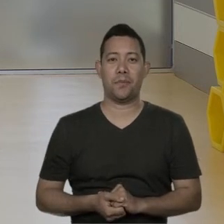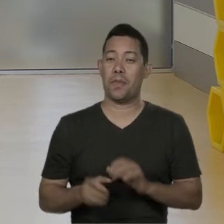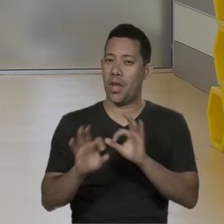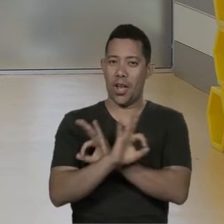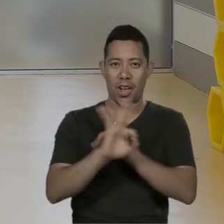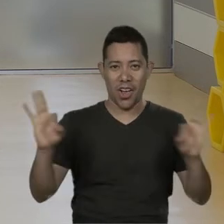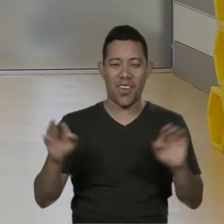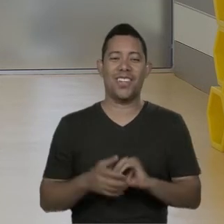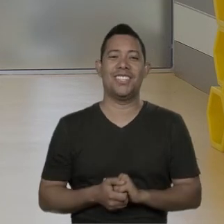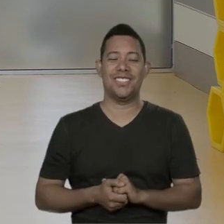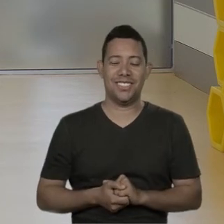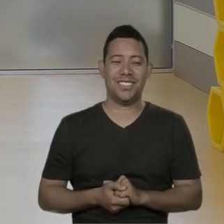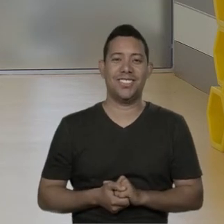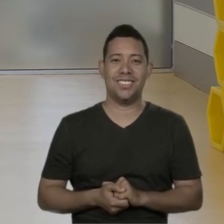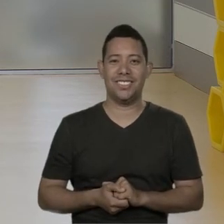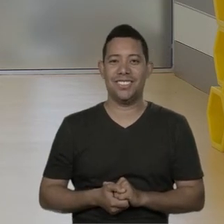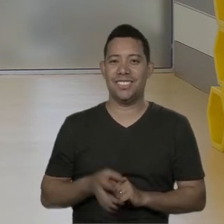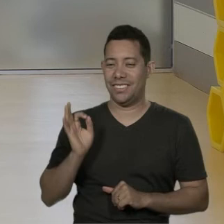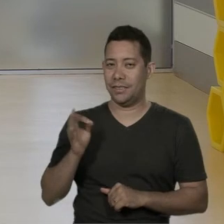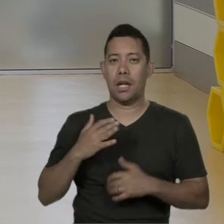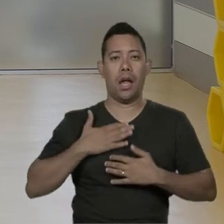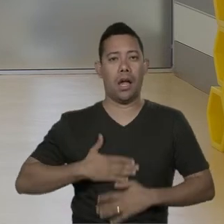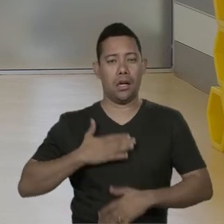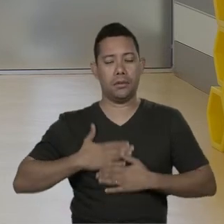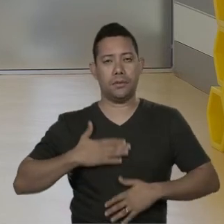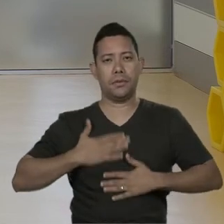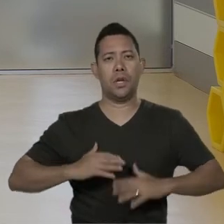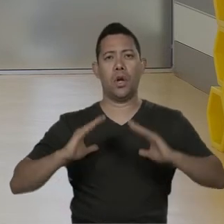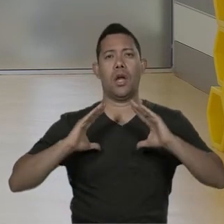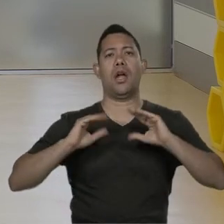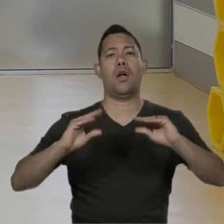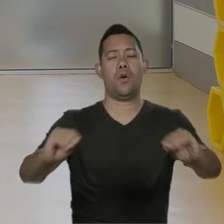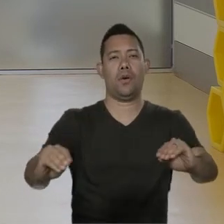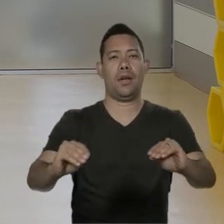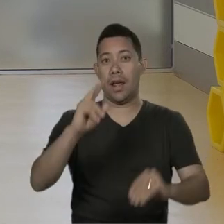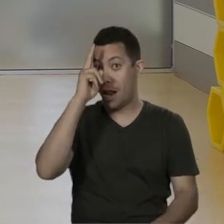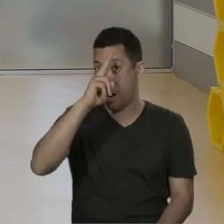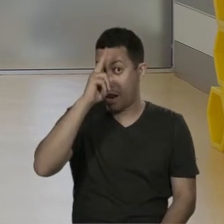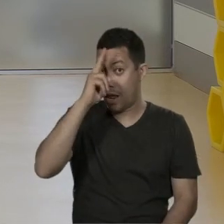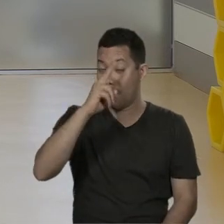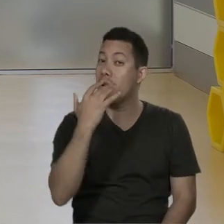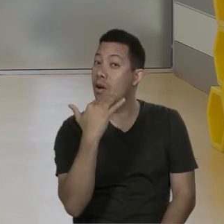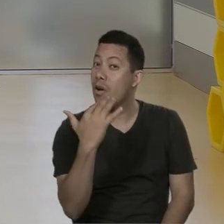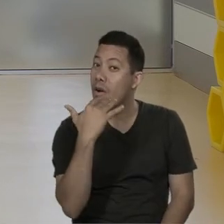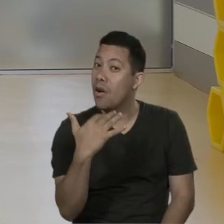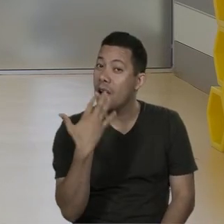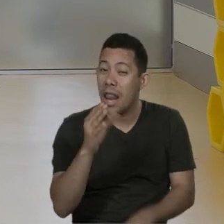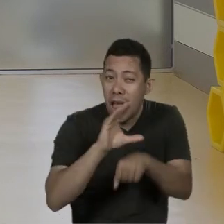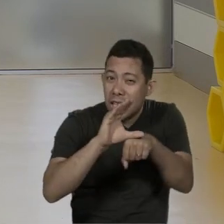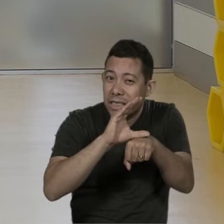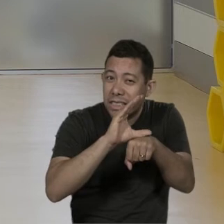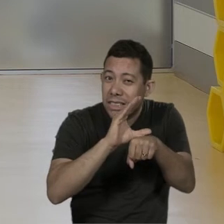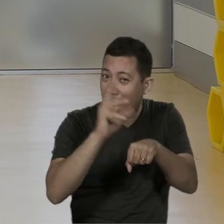Excelente trabalho, hein, Danilo? Isso aí! Alivia toda a carga, lembra da escalinha de cores? Volta lá para